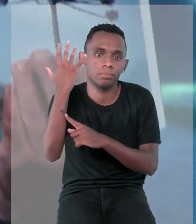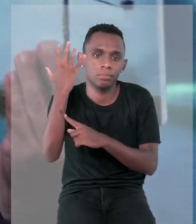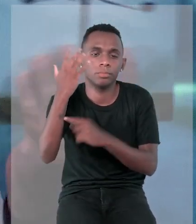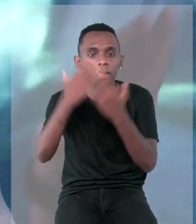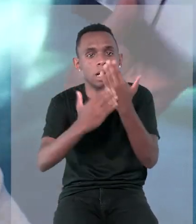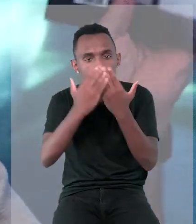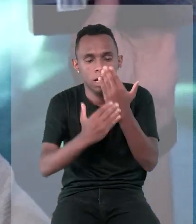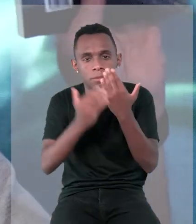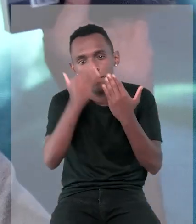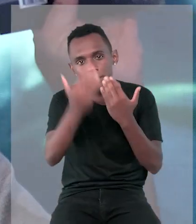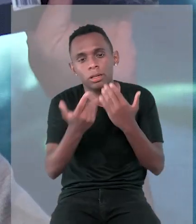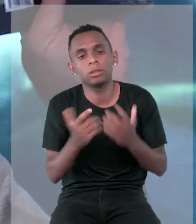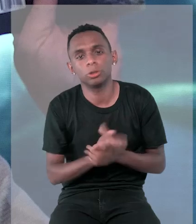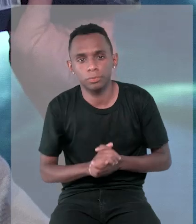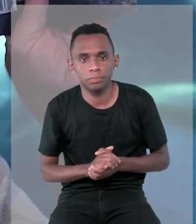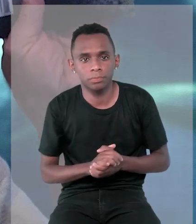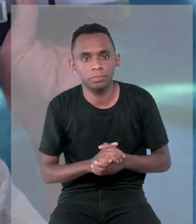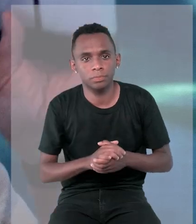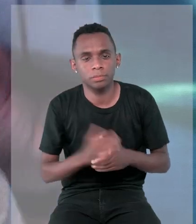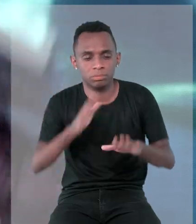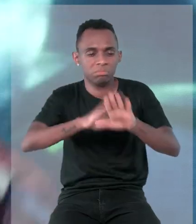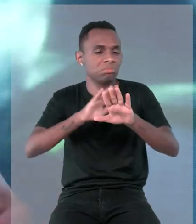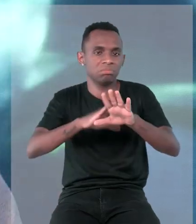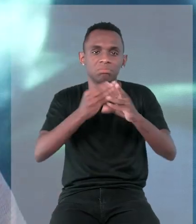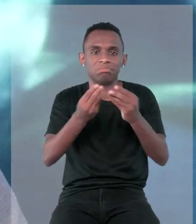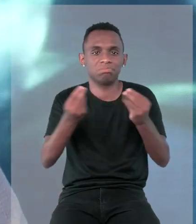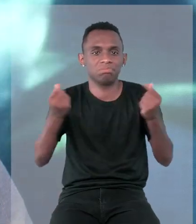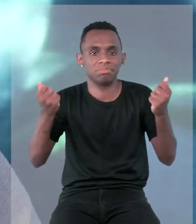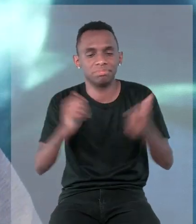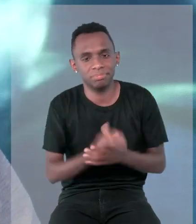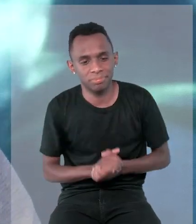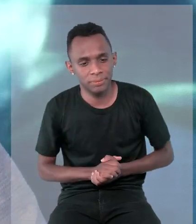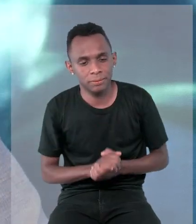na capa na frente, e atrás ela está escura, sem vida.